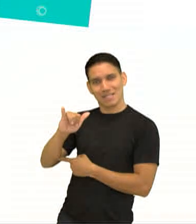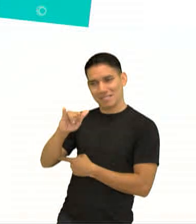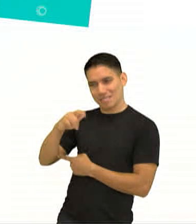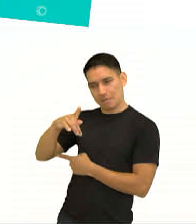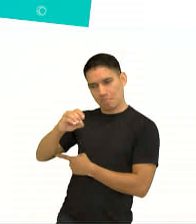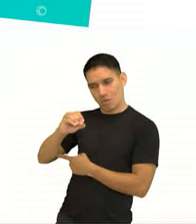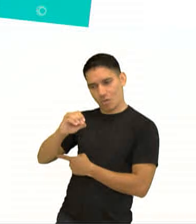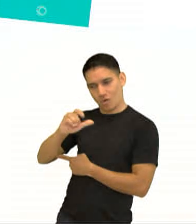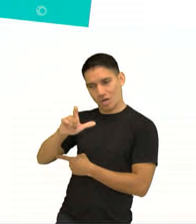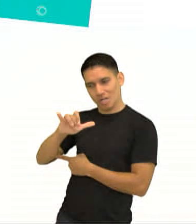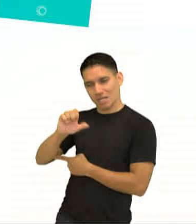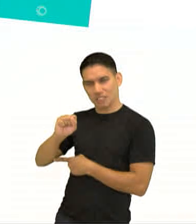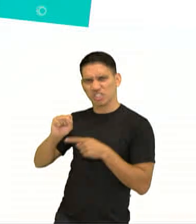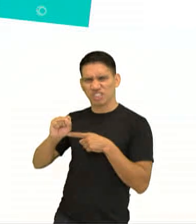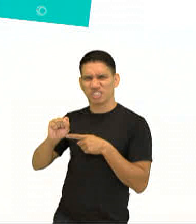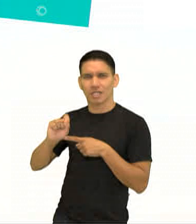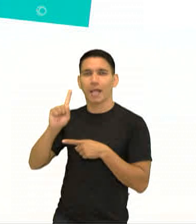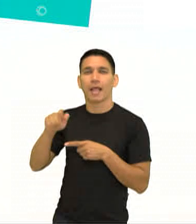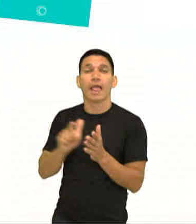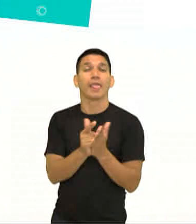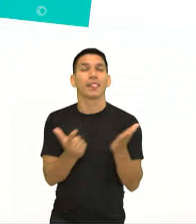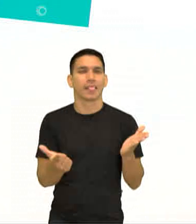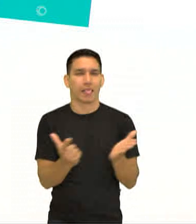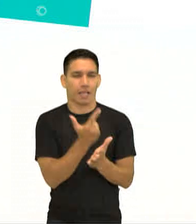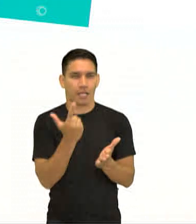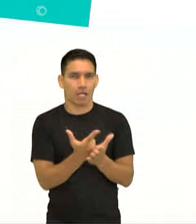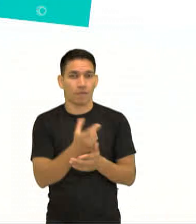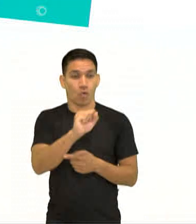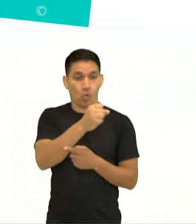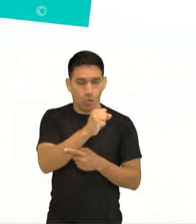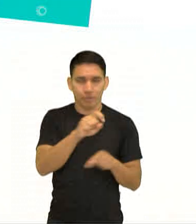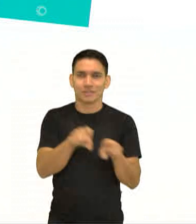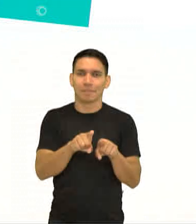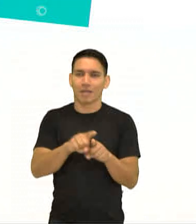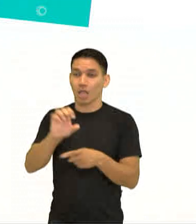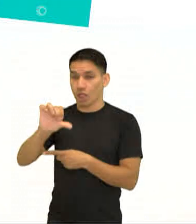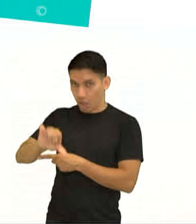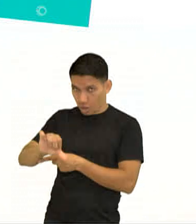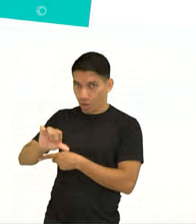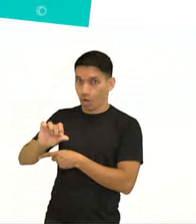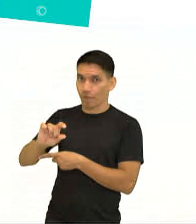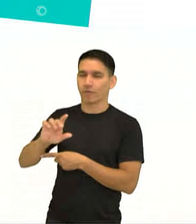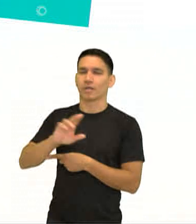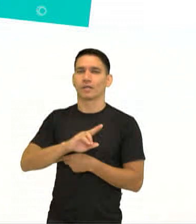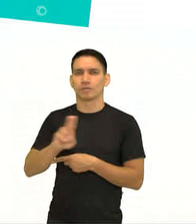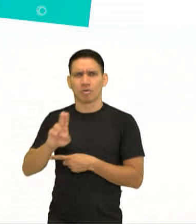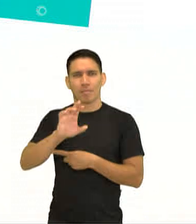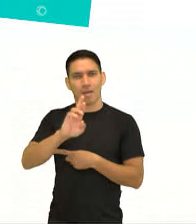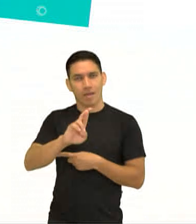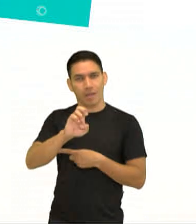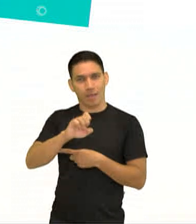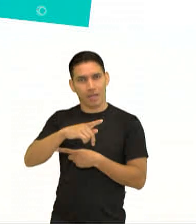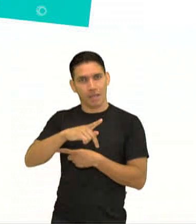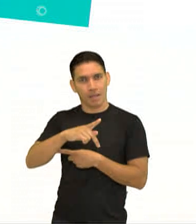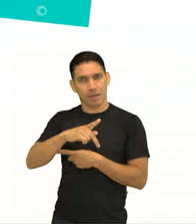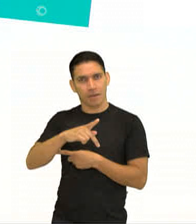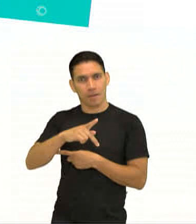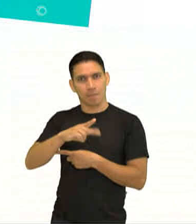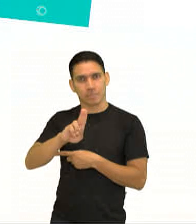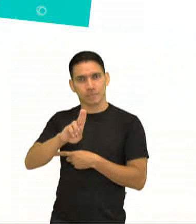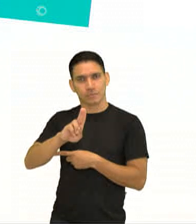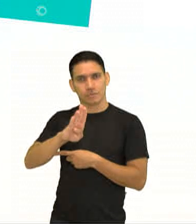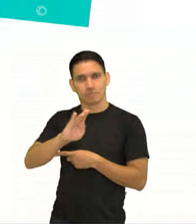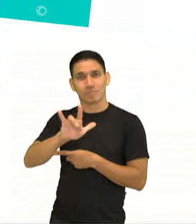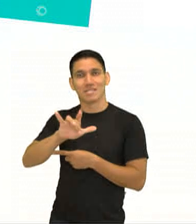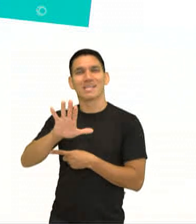livro 8 e 9 da República, ele pensa justamente o que seria uma cidade ideal. E ele dá esse